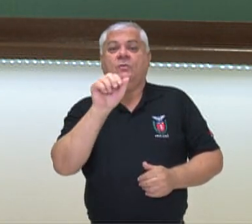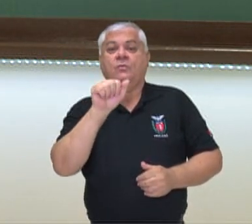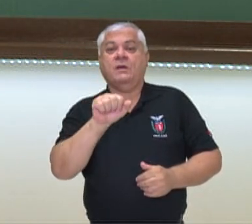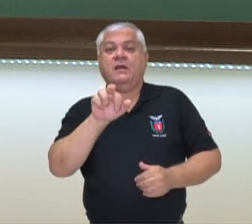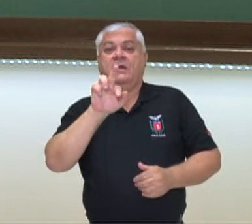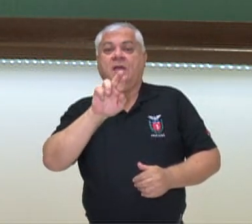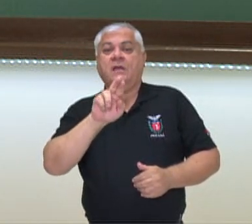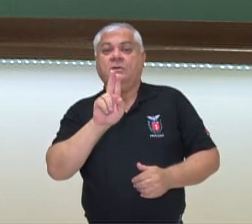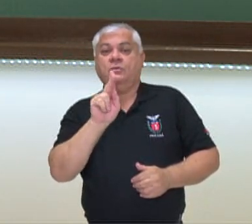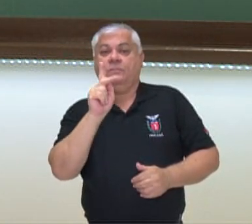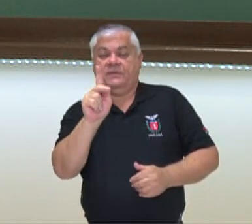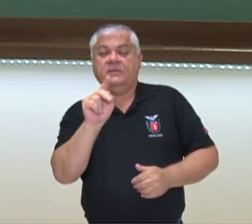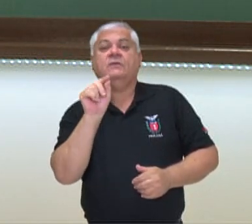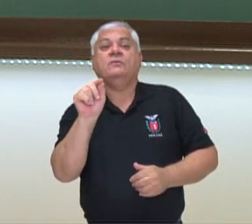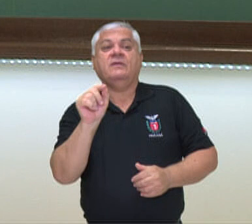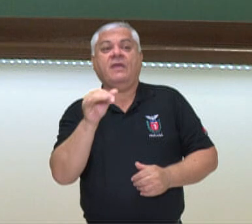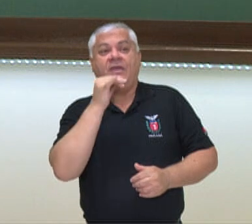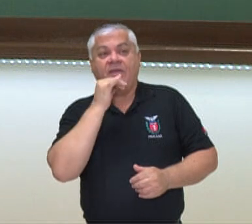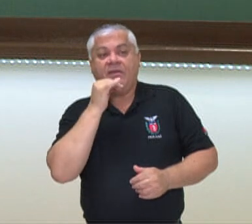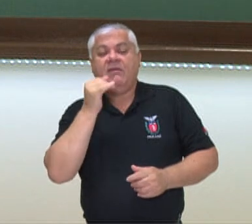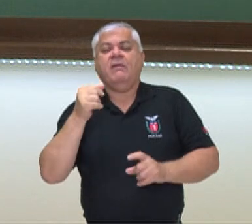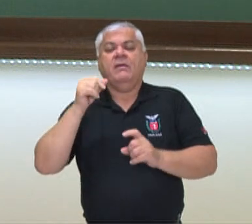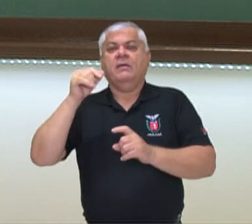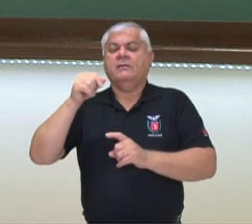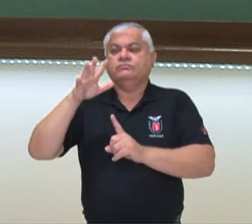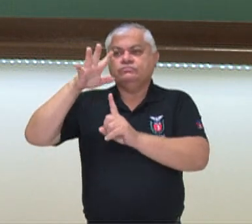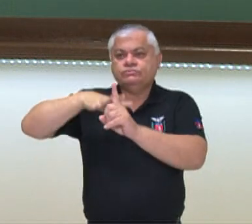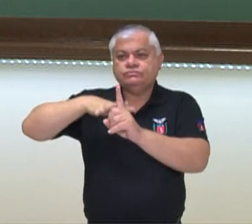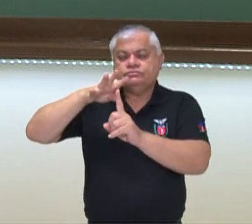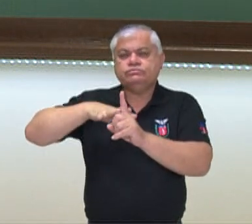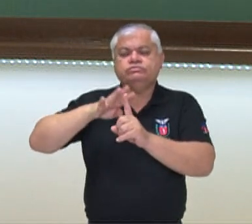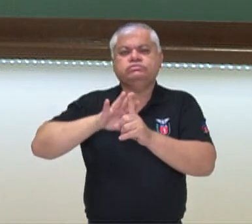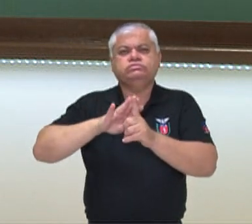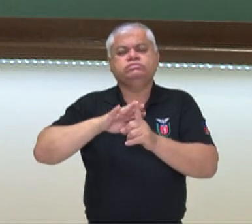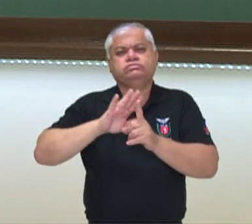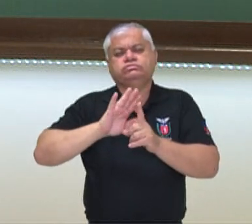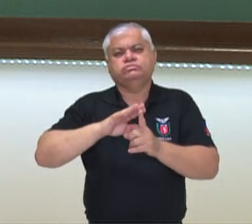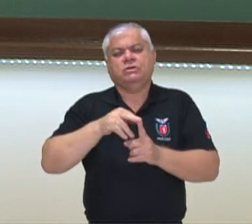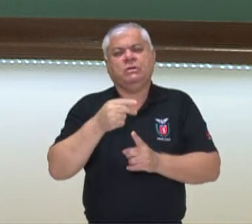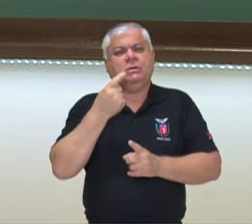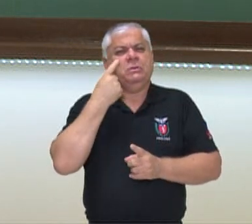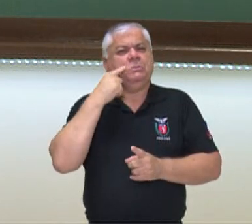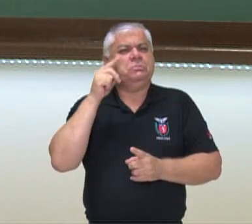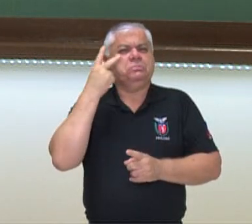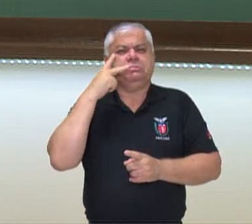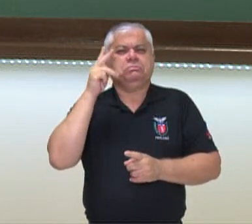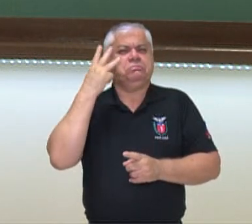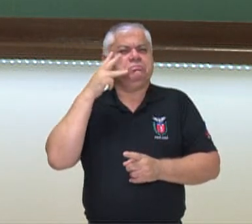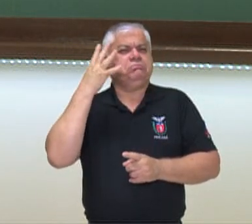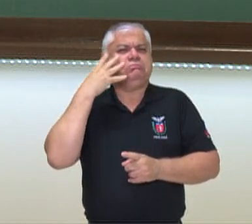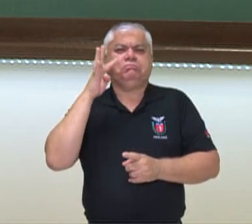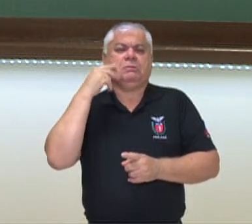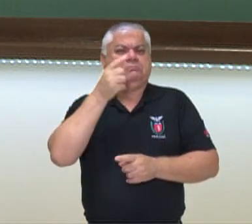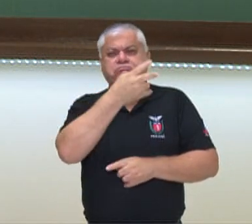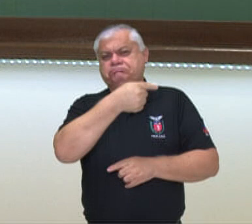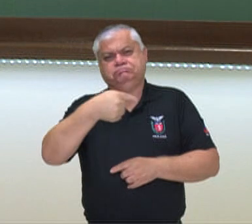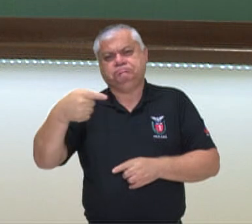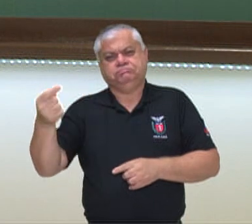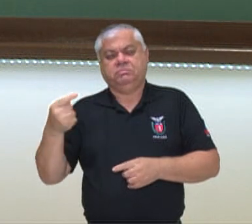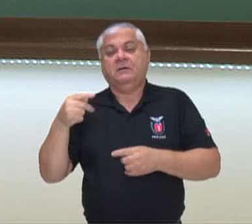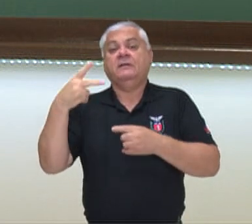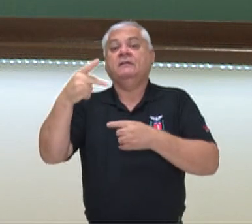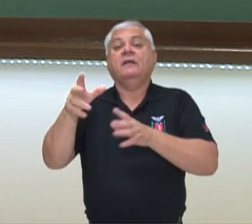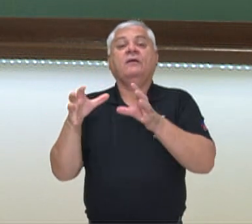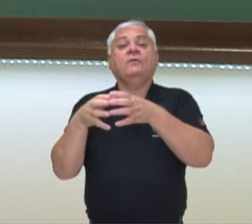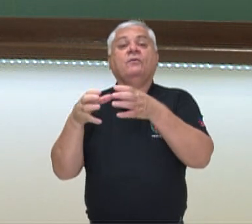é um ritual que compreende vários dias, é um ritual de homenagem, né, daquela tribo,